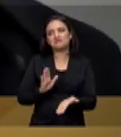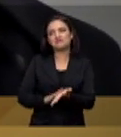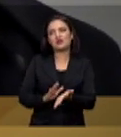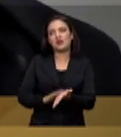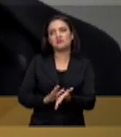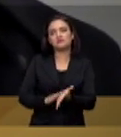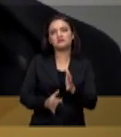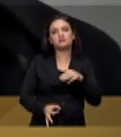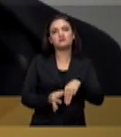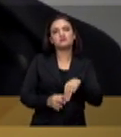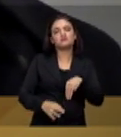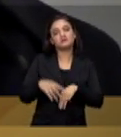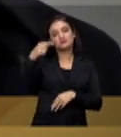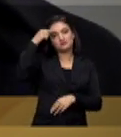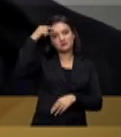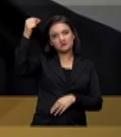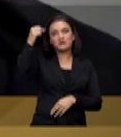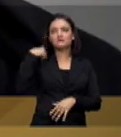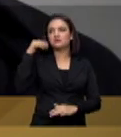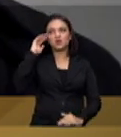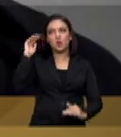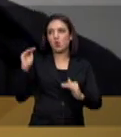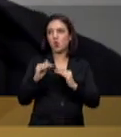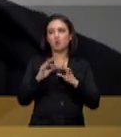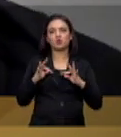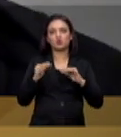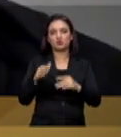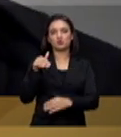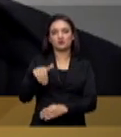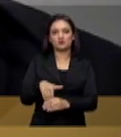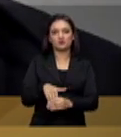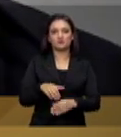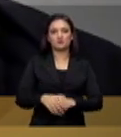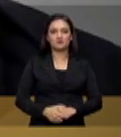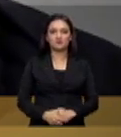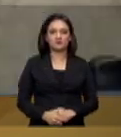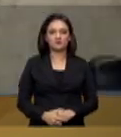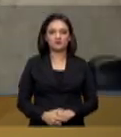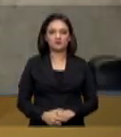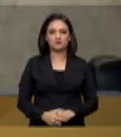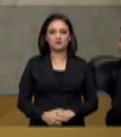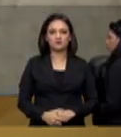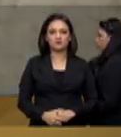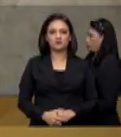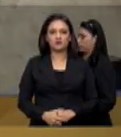às inteiras os fundamentos do seu voto. O voto do ministro Luiz Roberto Barroso.